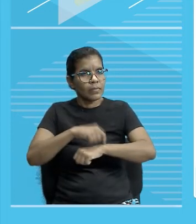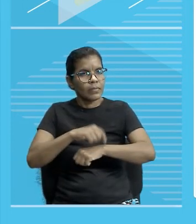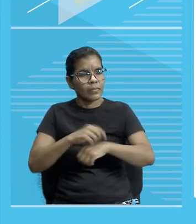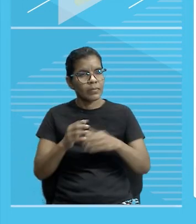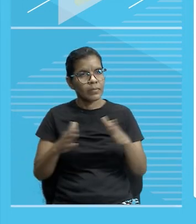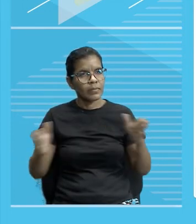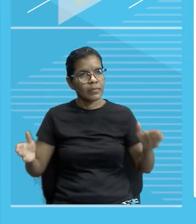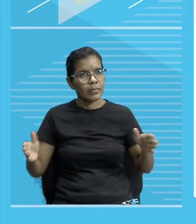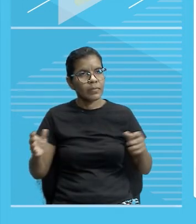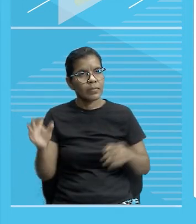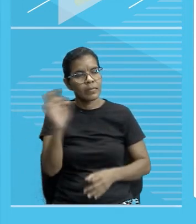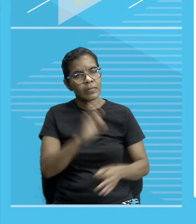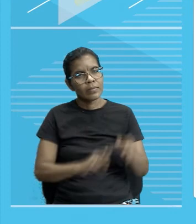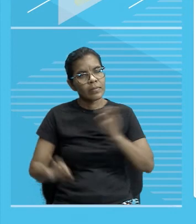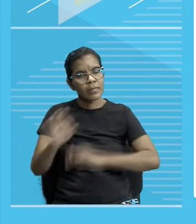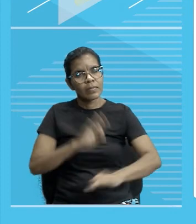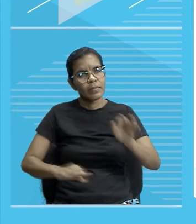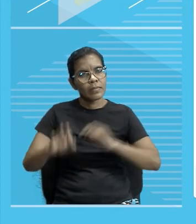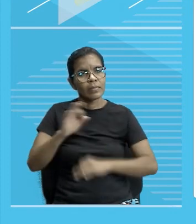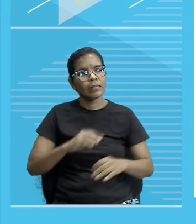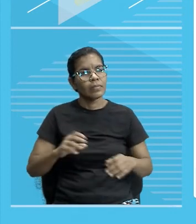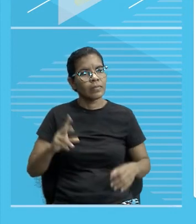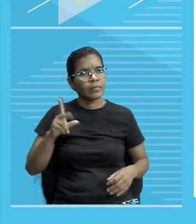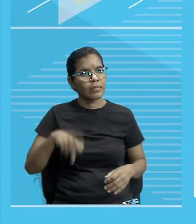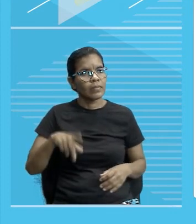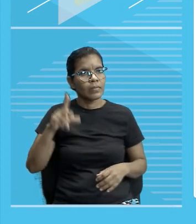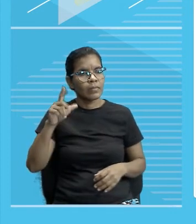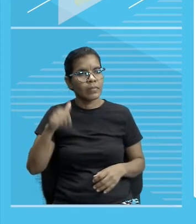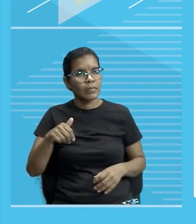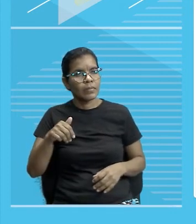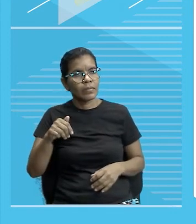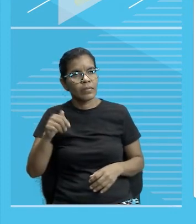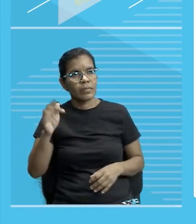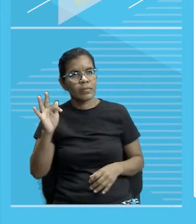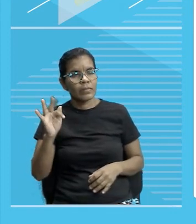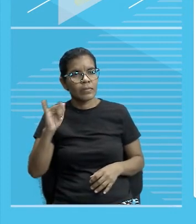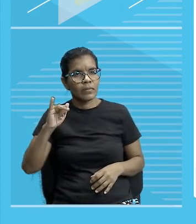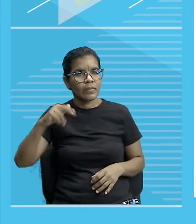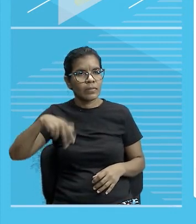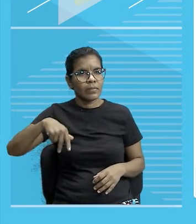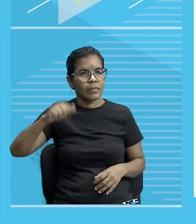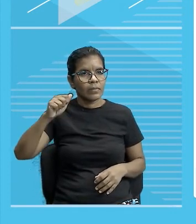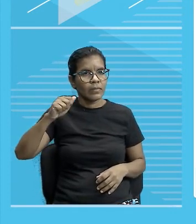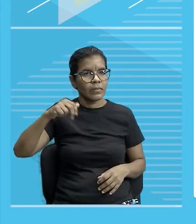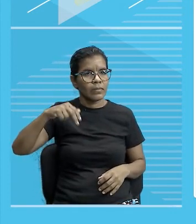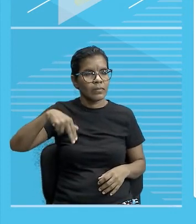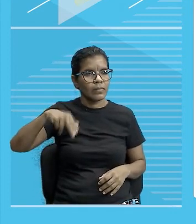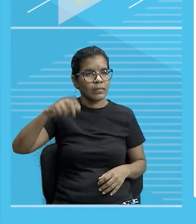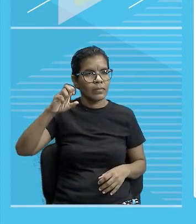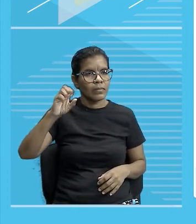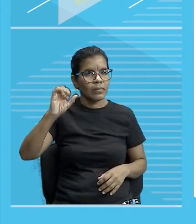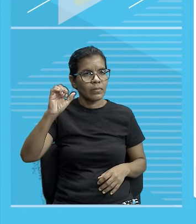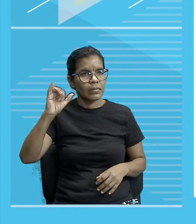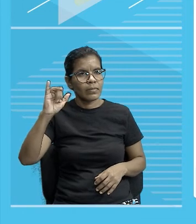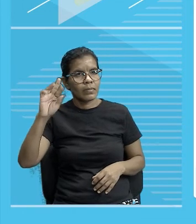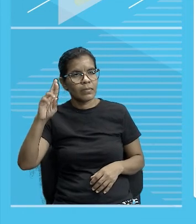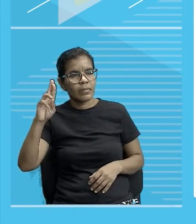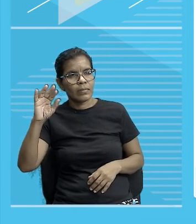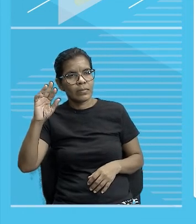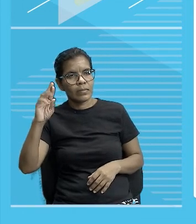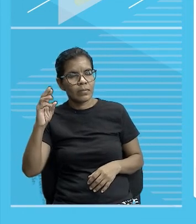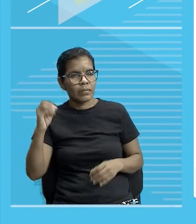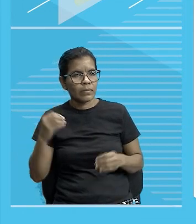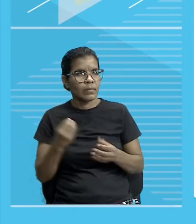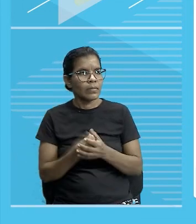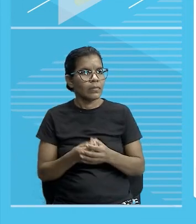solução está no planejamento financeiro definindo elaborar no nível tático da empresa com dimensões mais amplas do que os orçamentos